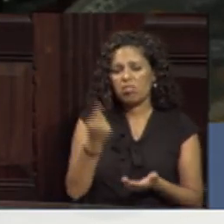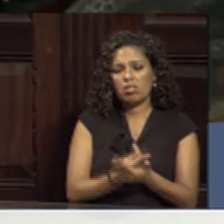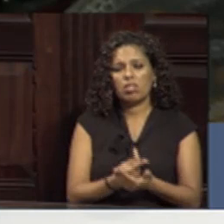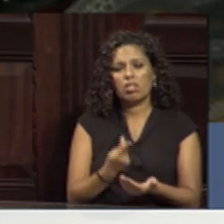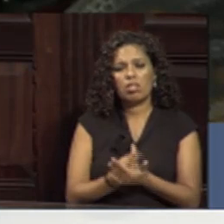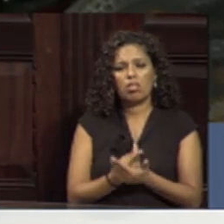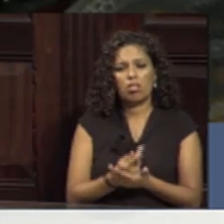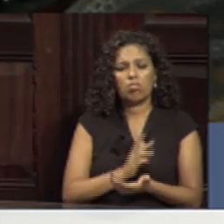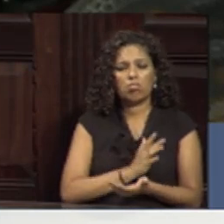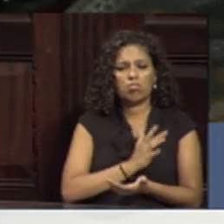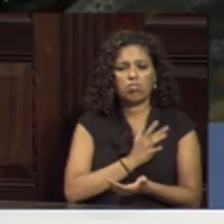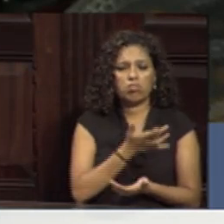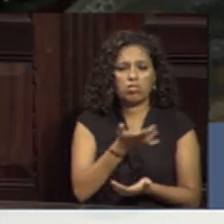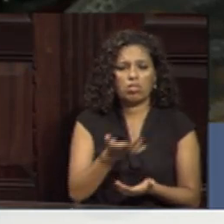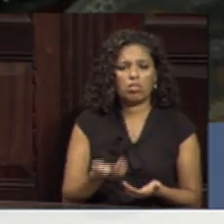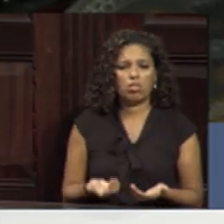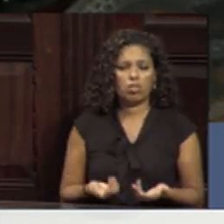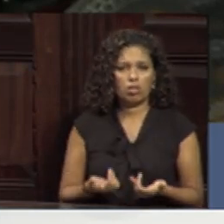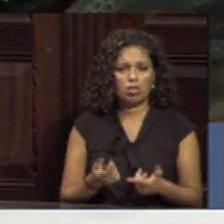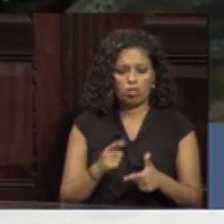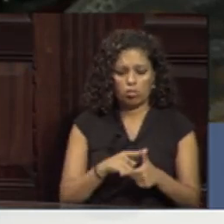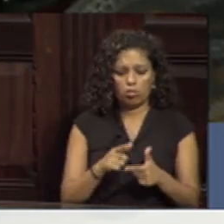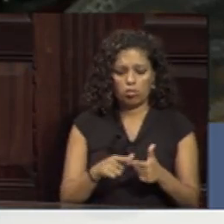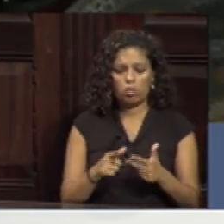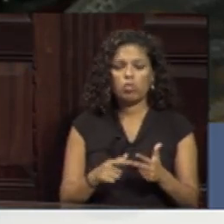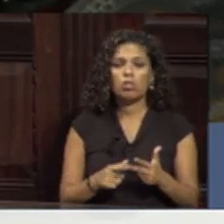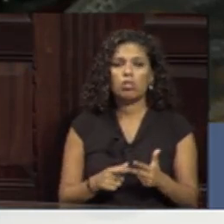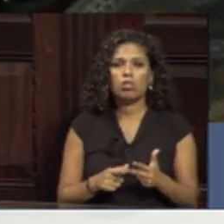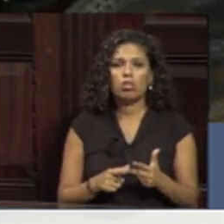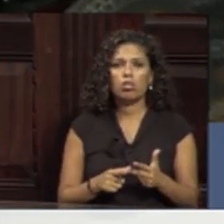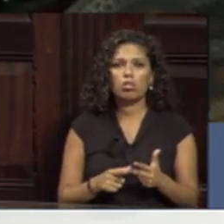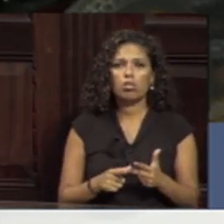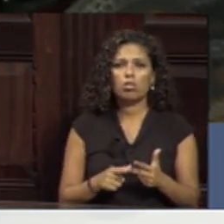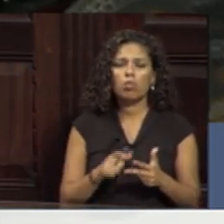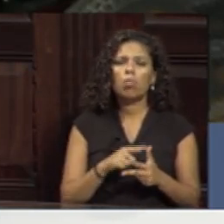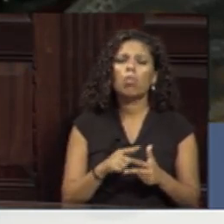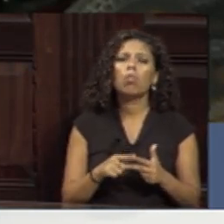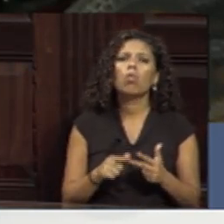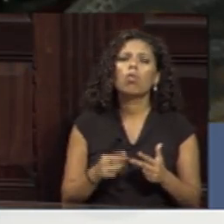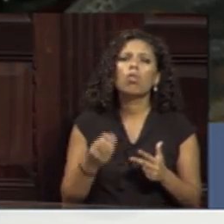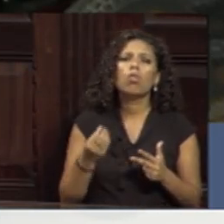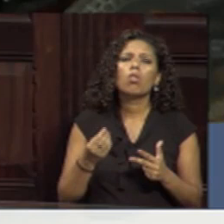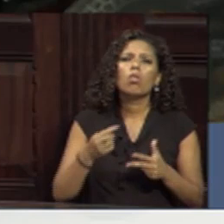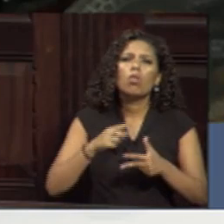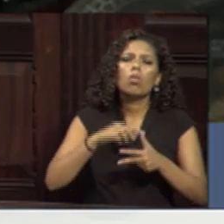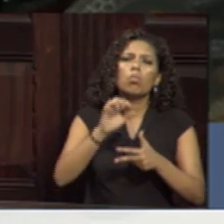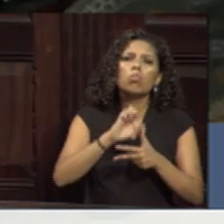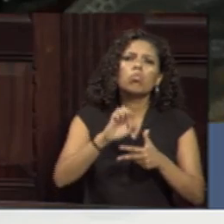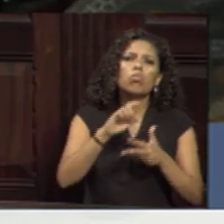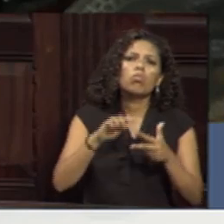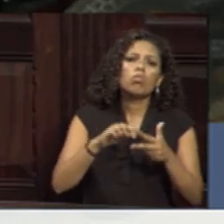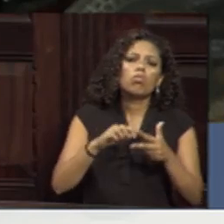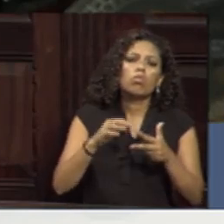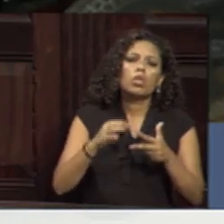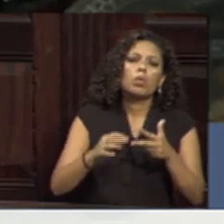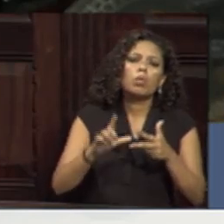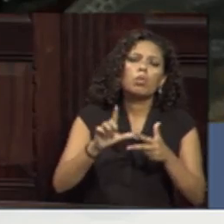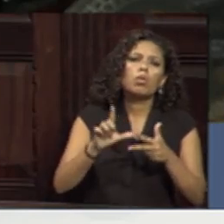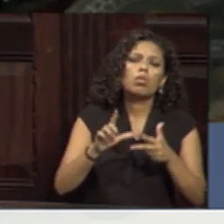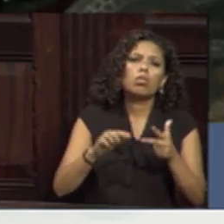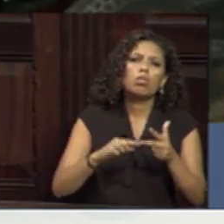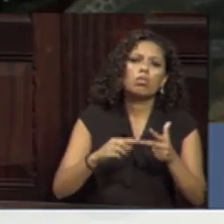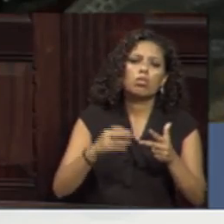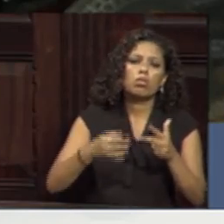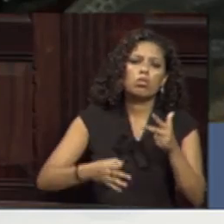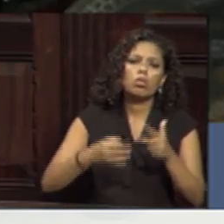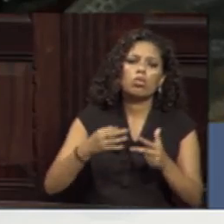um paralelismo. Por exemplo, eu sei muito bem, porque eu fui militar, fui cadete da Aeronáutica, da Força Aérea Brasileira. O deputado estadual,